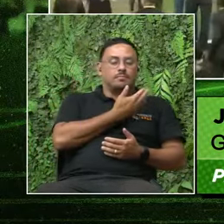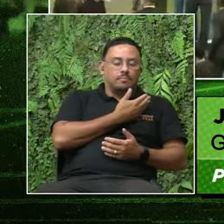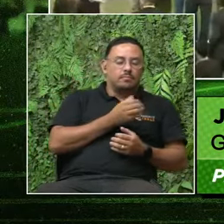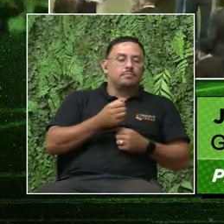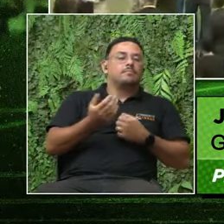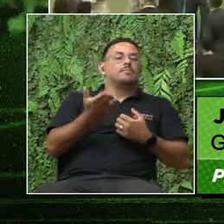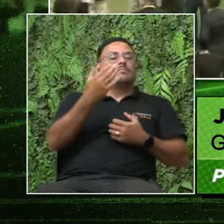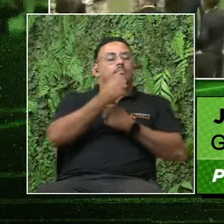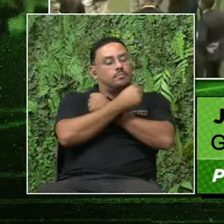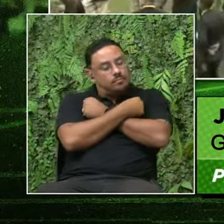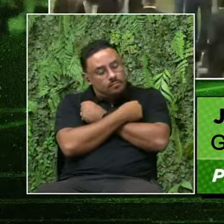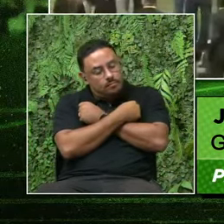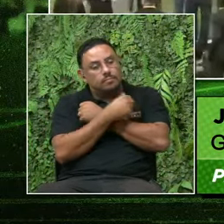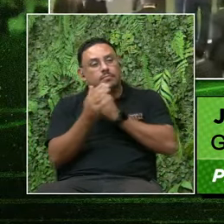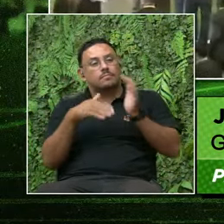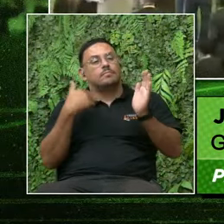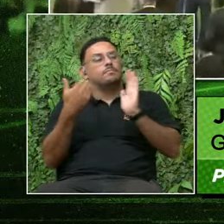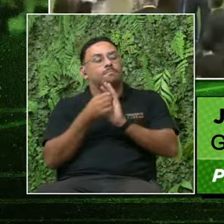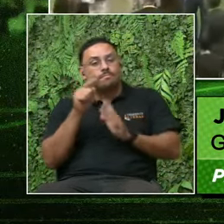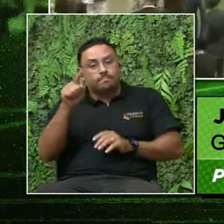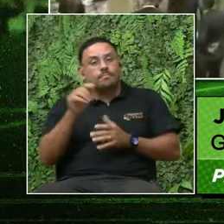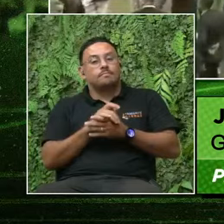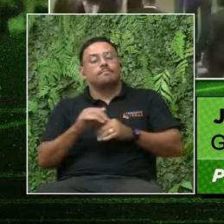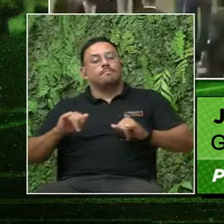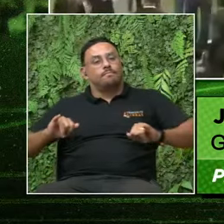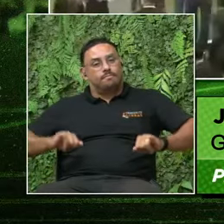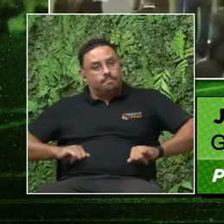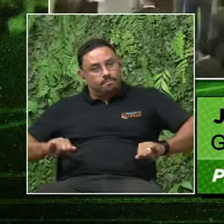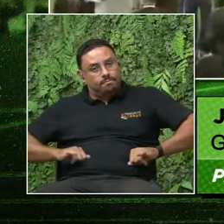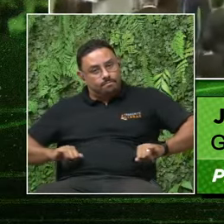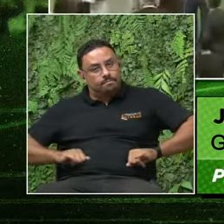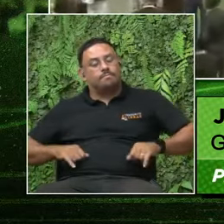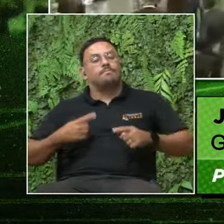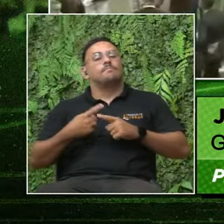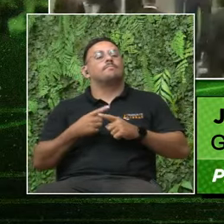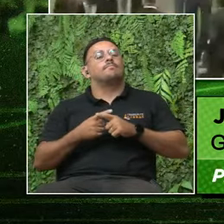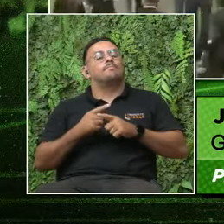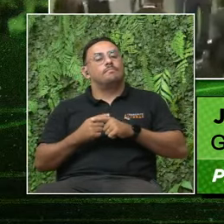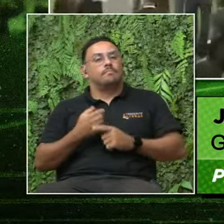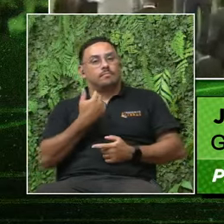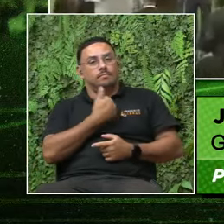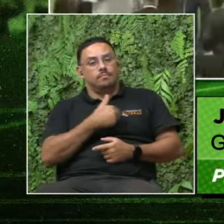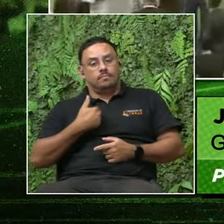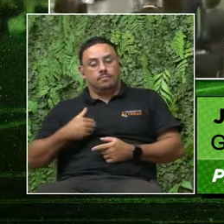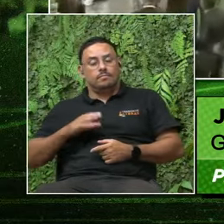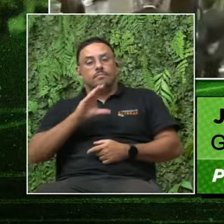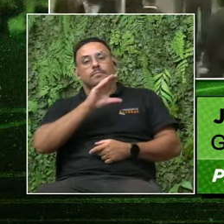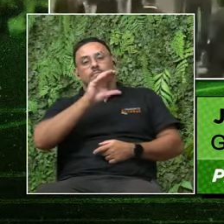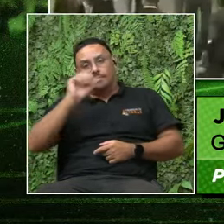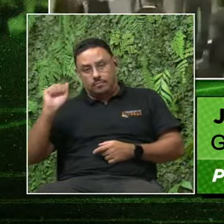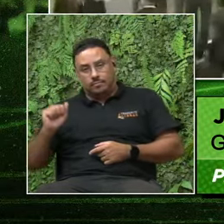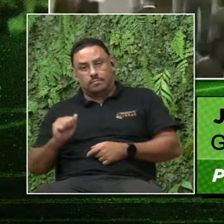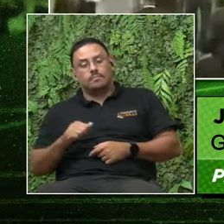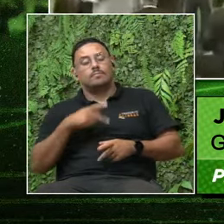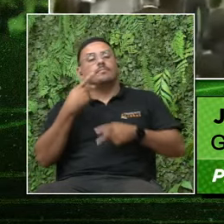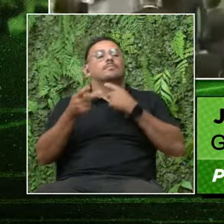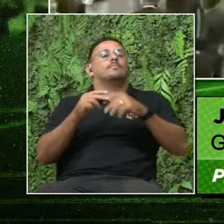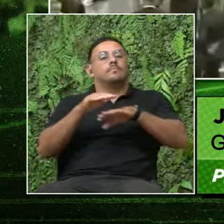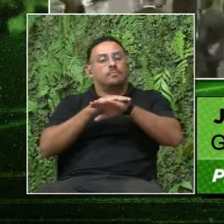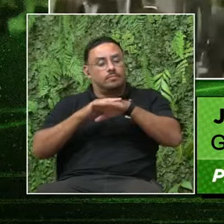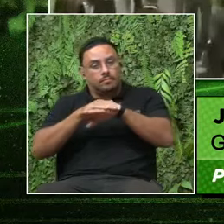abraço Daniel Lara e todo mundo que tá lá agora sofrendo sofrendo sofrendo porque o galo foi campeão vamos falar com os